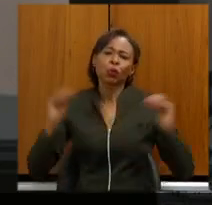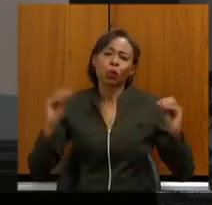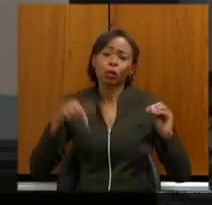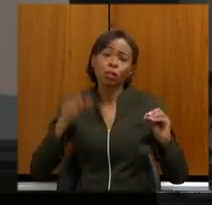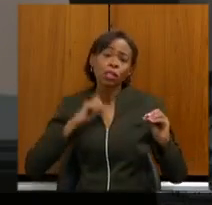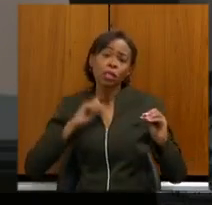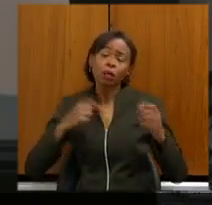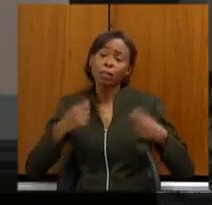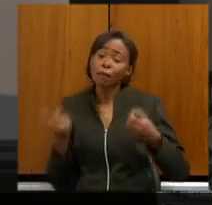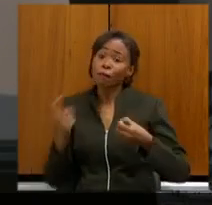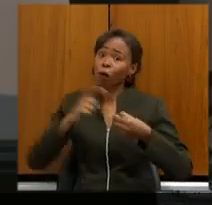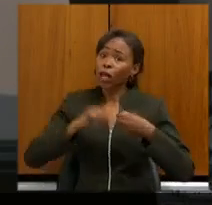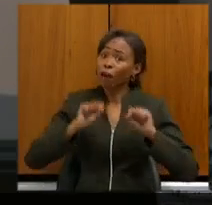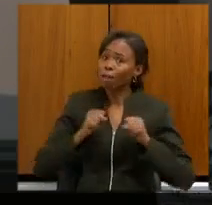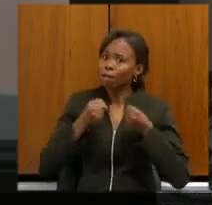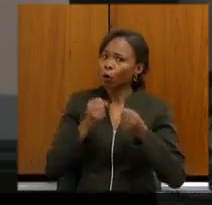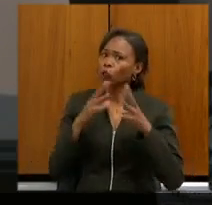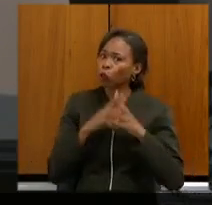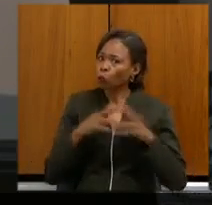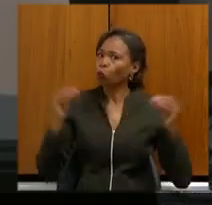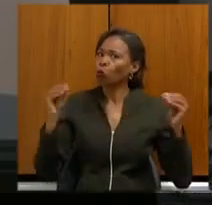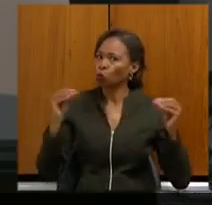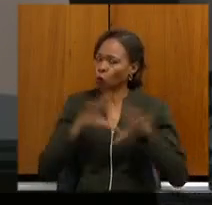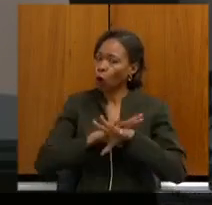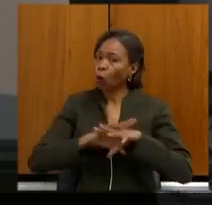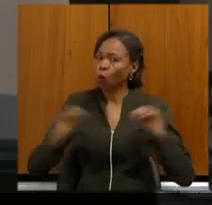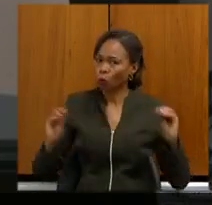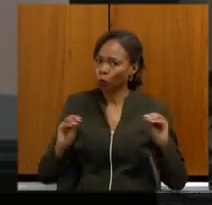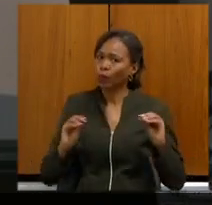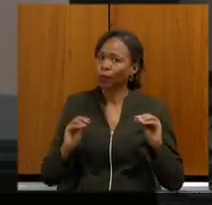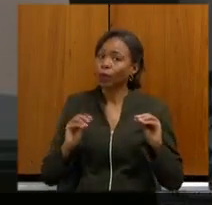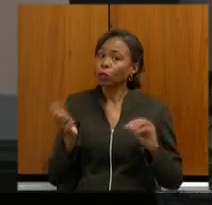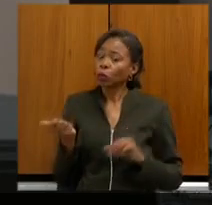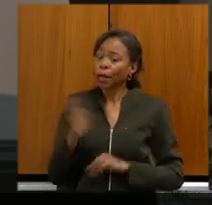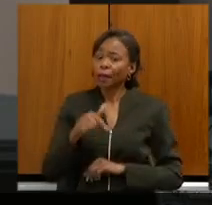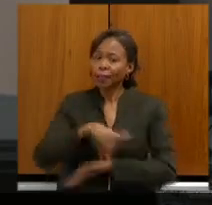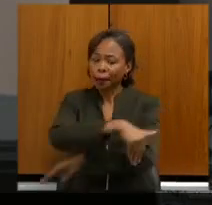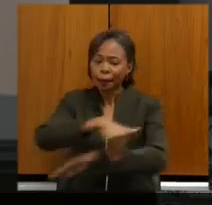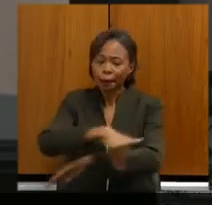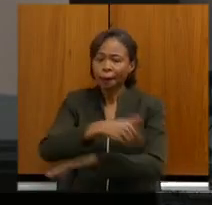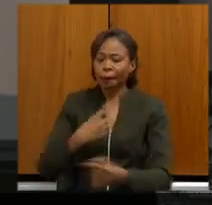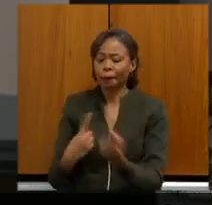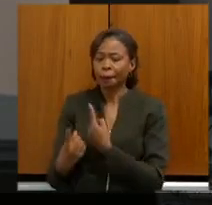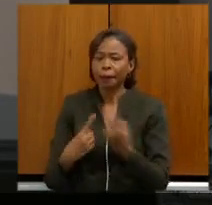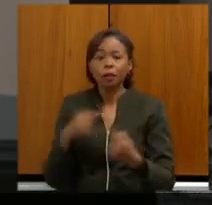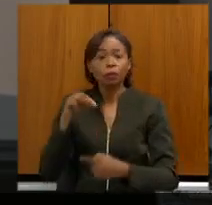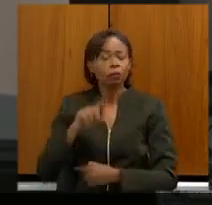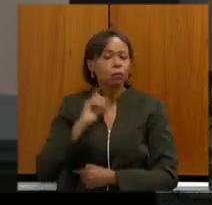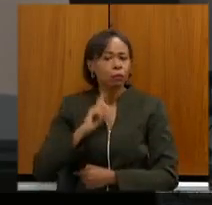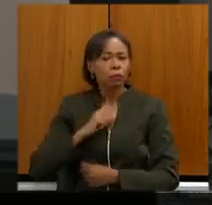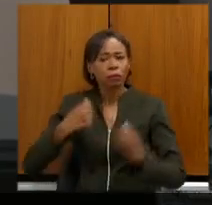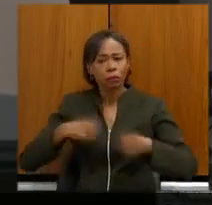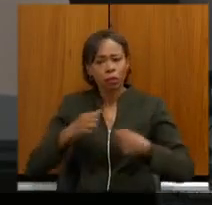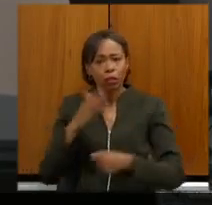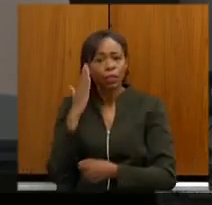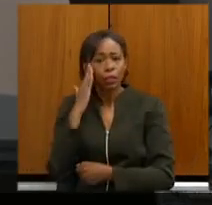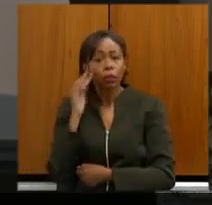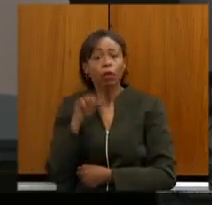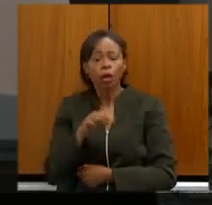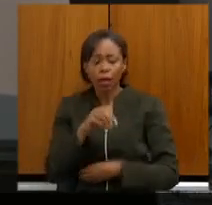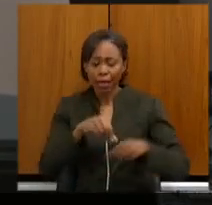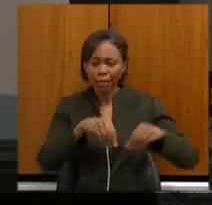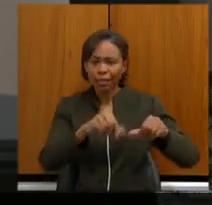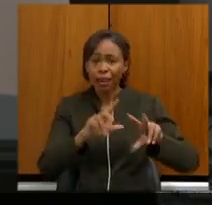retomar a força da cura muito mais disse que foi recoberto pelo asfalto Minas Gerais precisa compreender que a força da terra